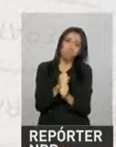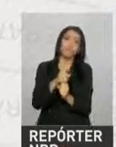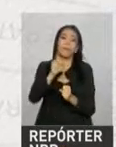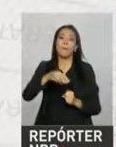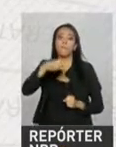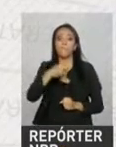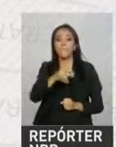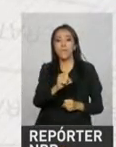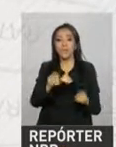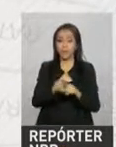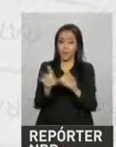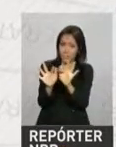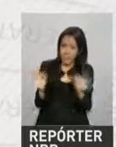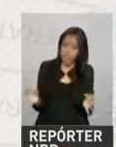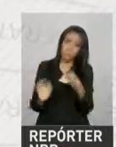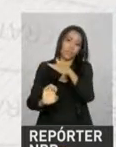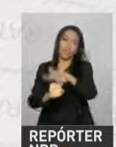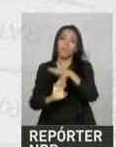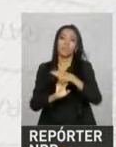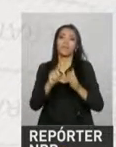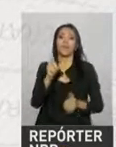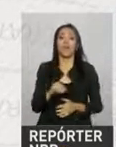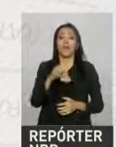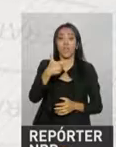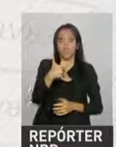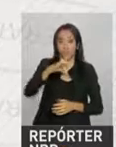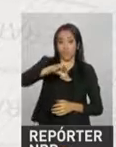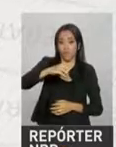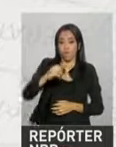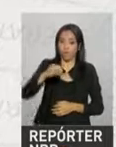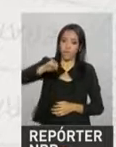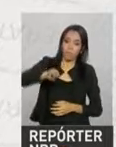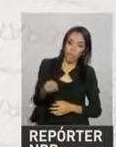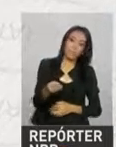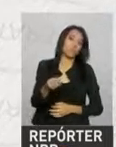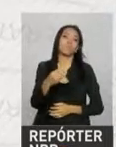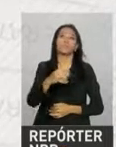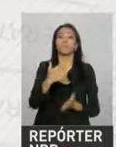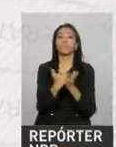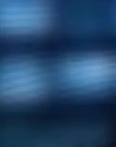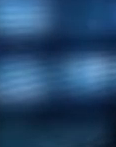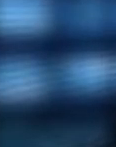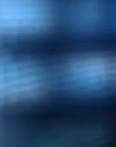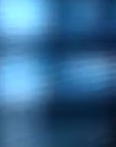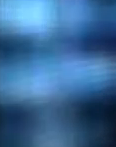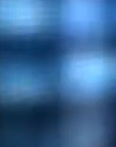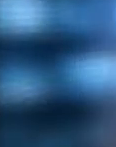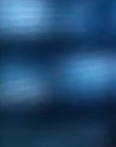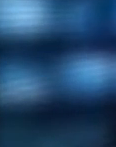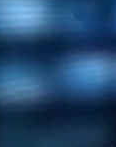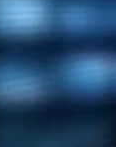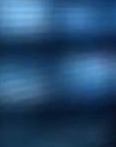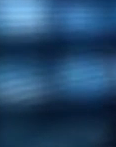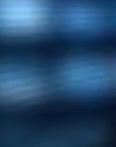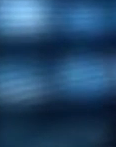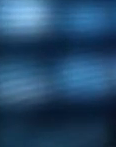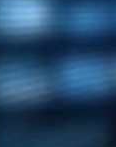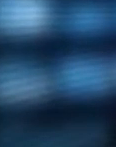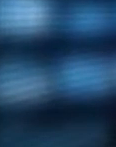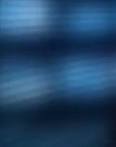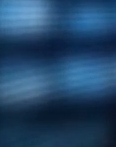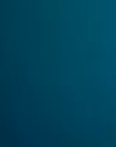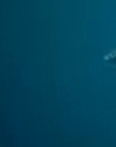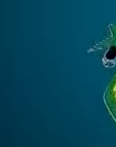micro pequena e média empresa passa de 90 milhões para 300 milhões de reais agora no camarote